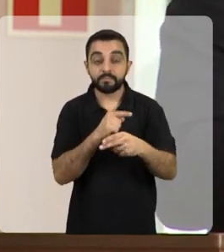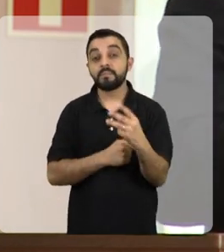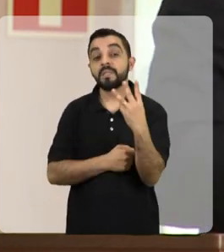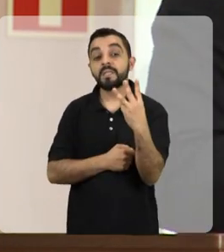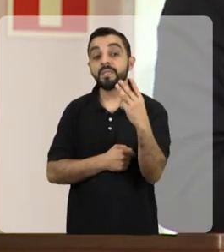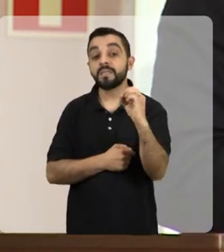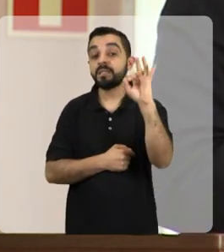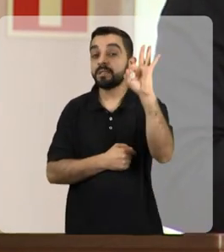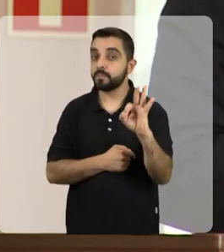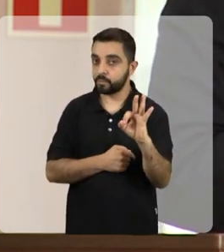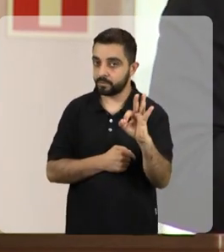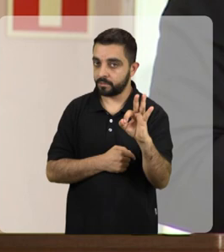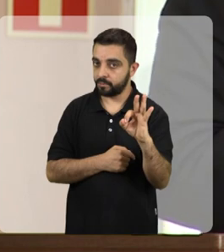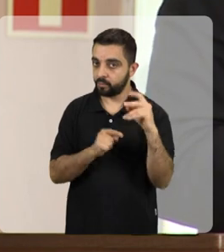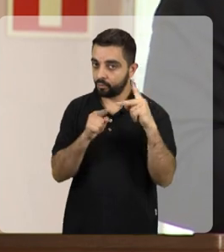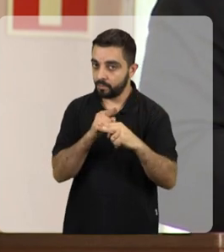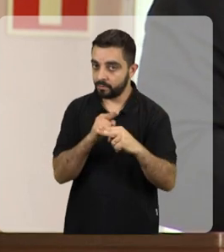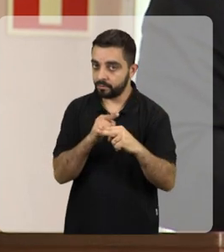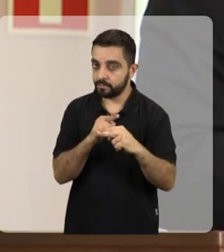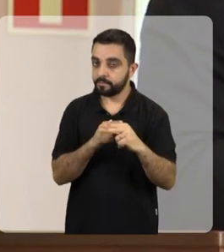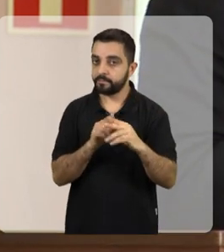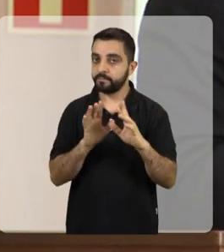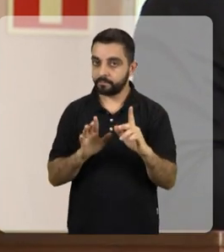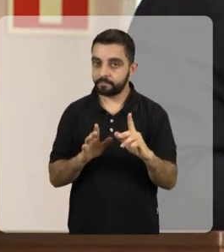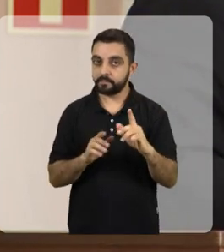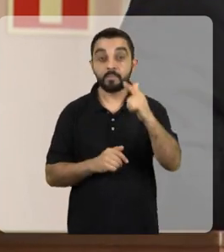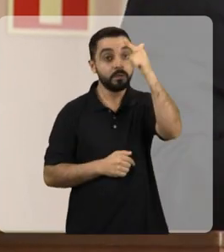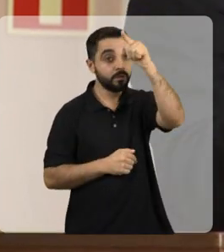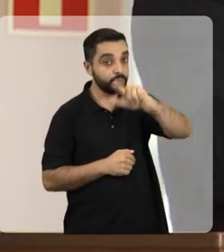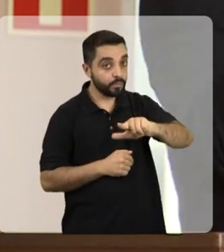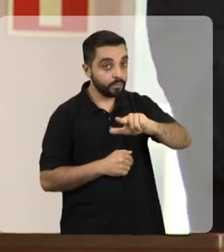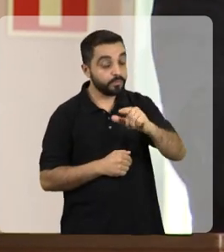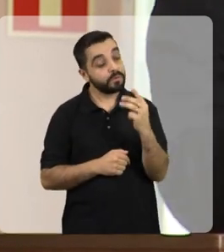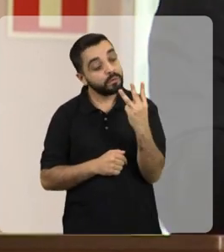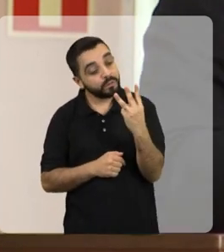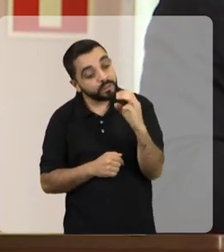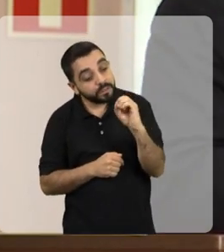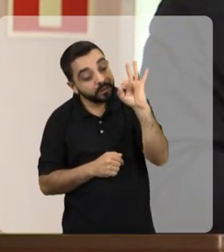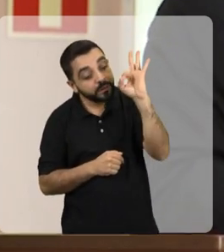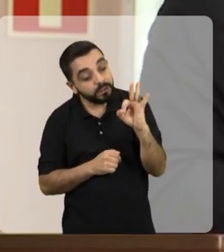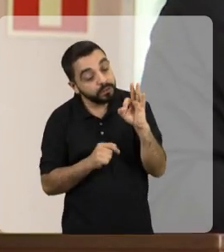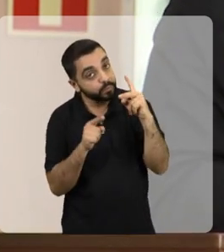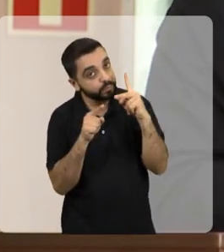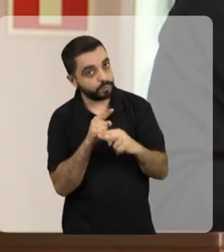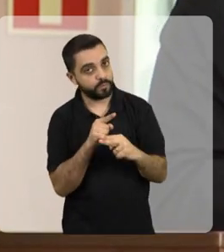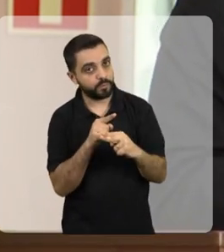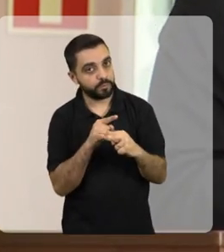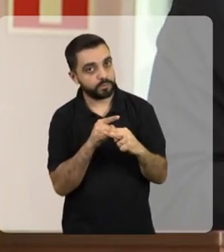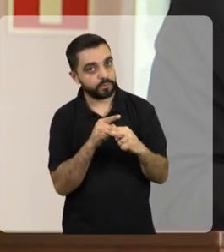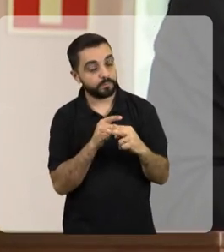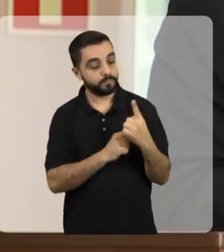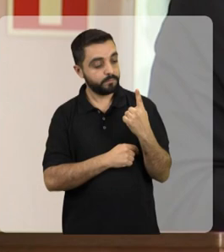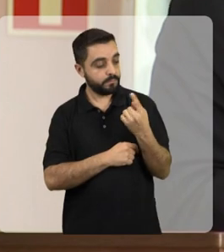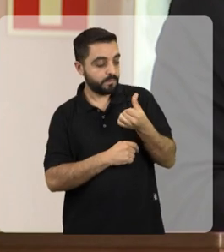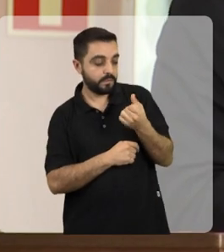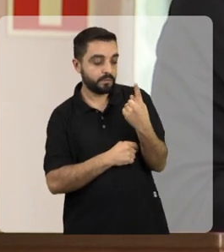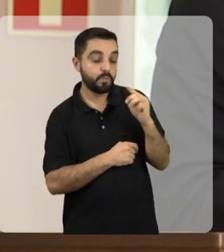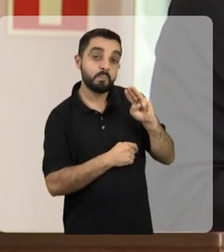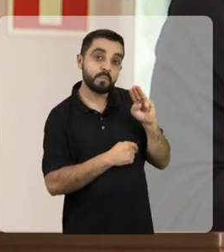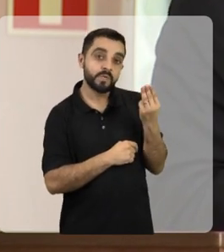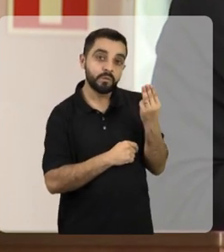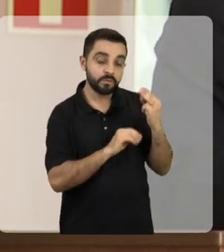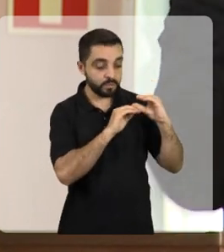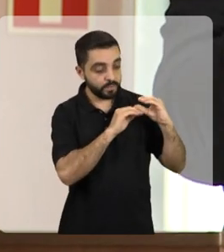de 30% desse orçamento que nos é disponível, eu repito, 30%, o nosso